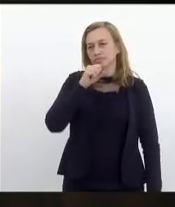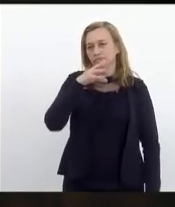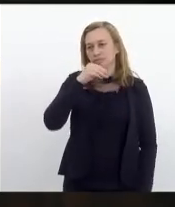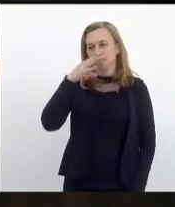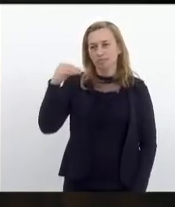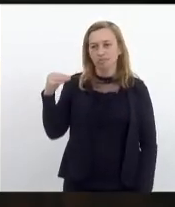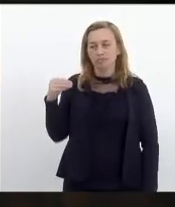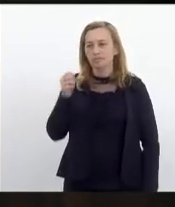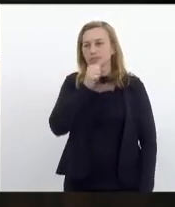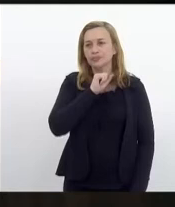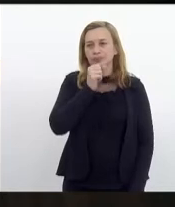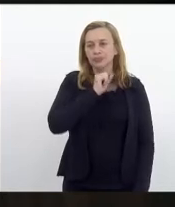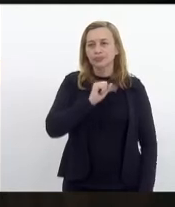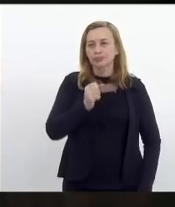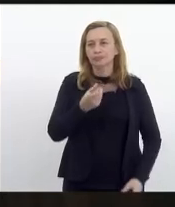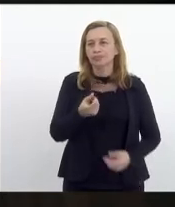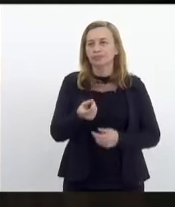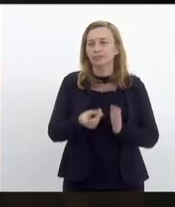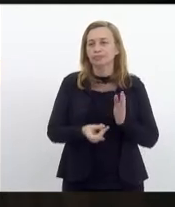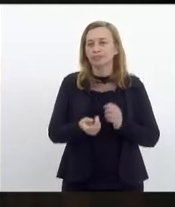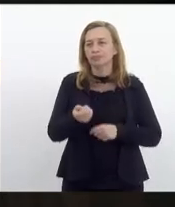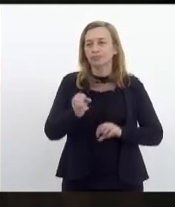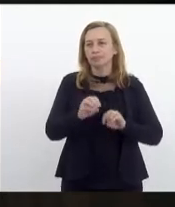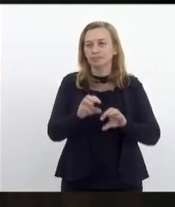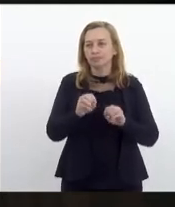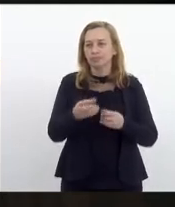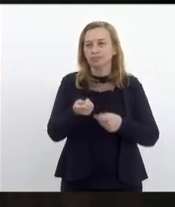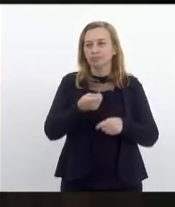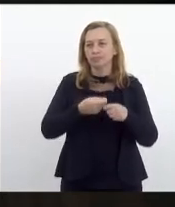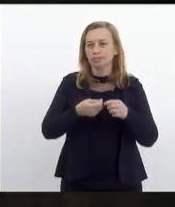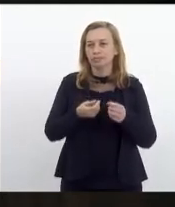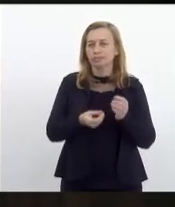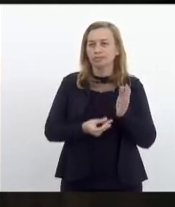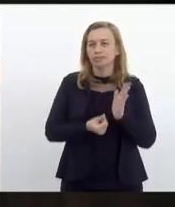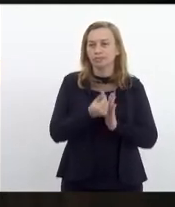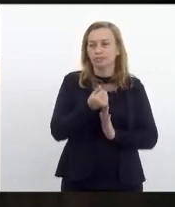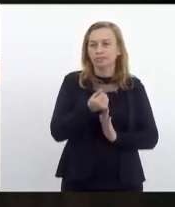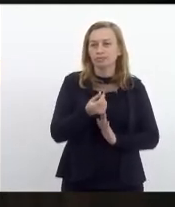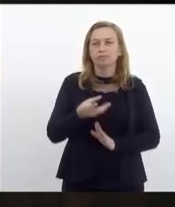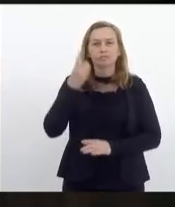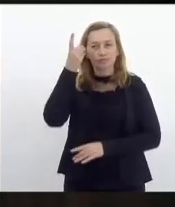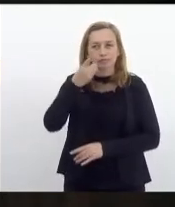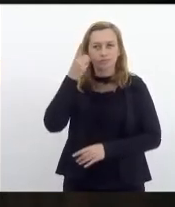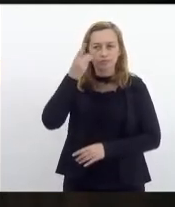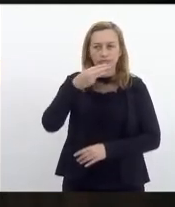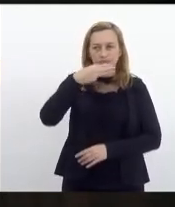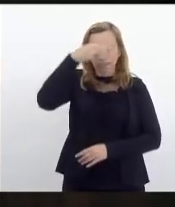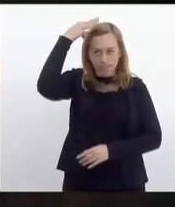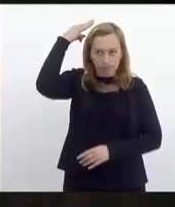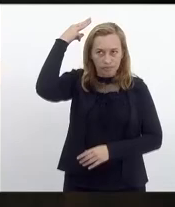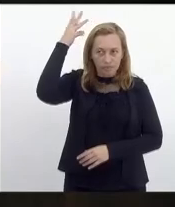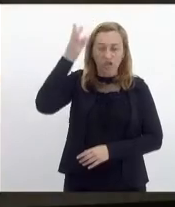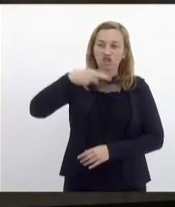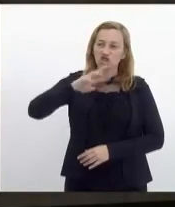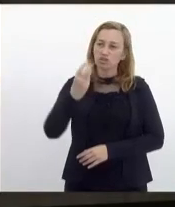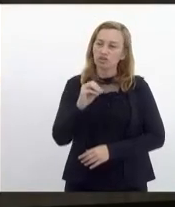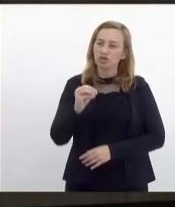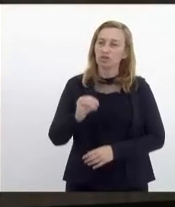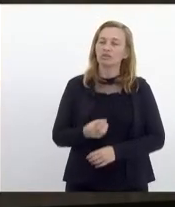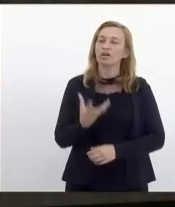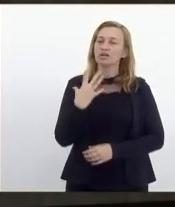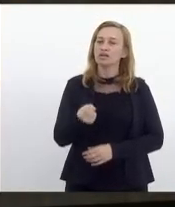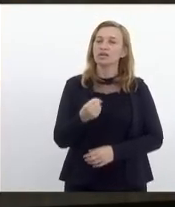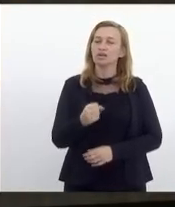Polícia, Educação e Orçamento. Permite parecer pela Comissão de Constituição e Justiça, deputado Chico Machado.